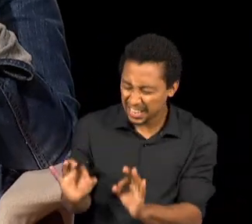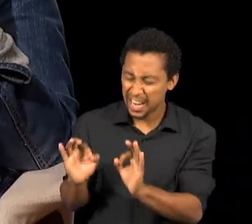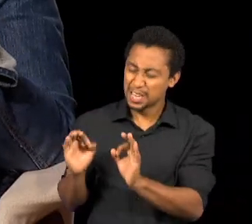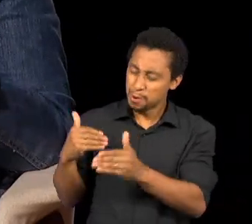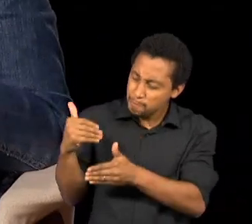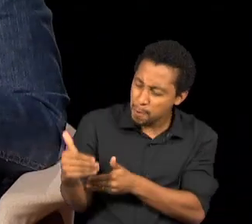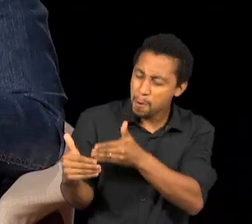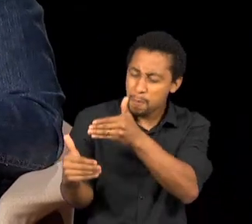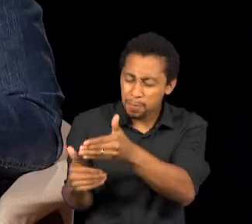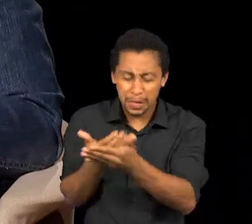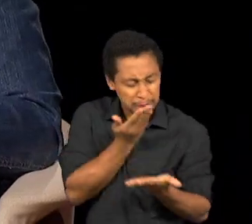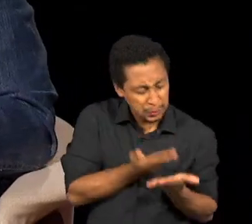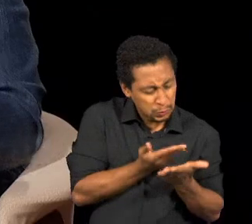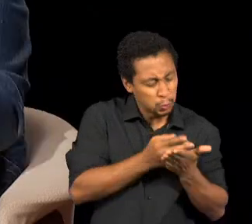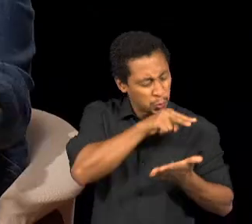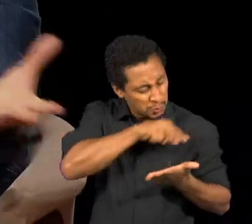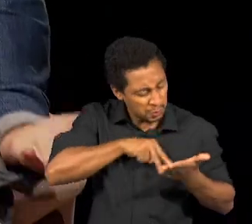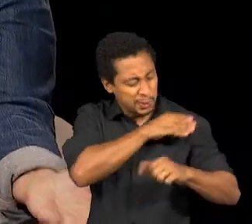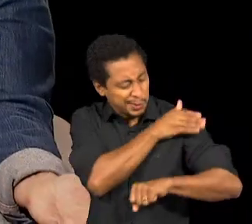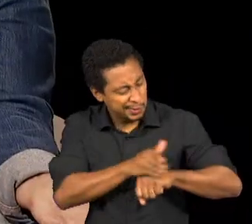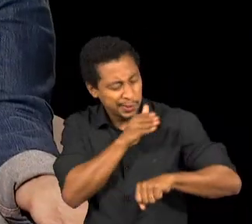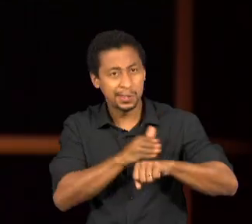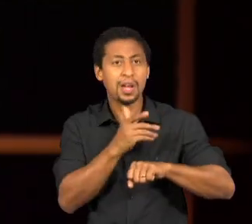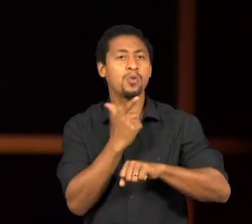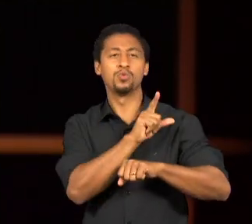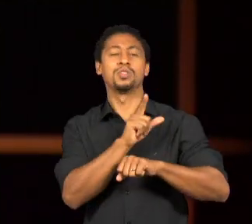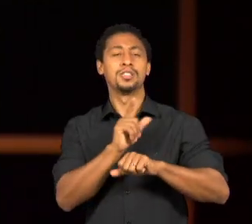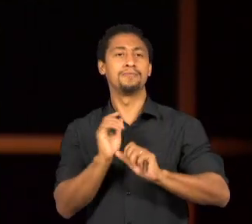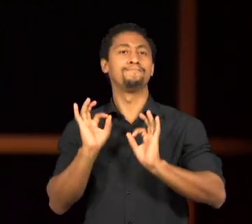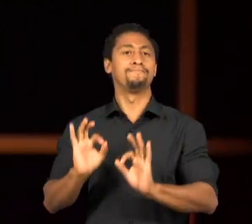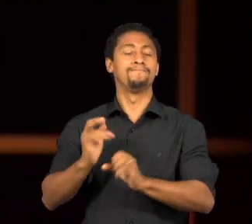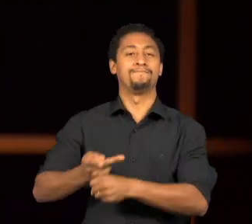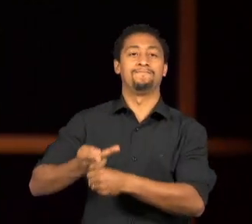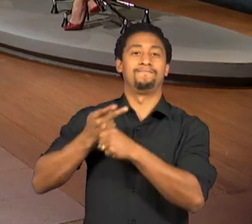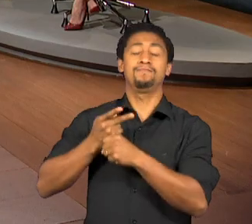que ali era a minha vida. Eu acho tão